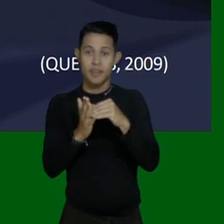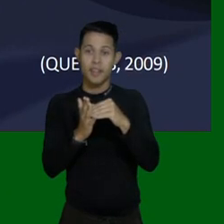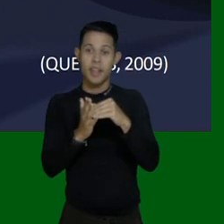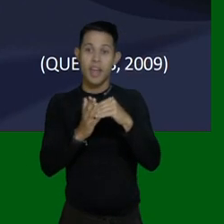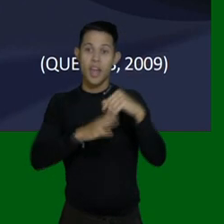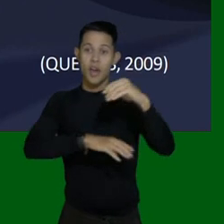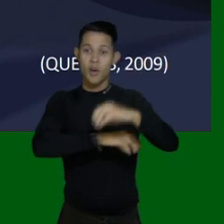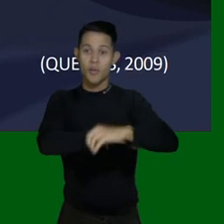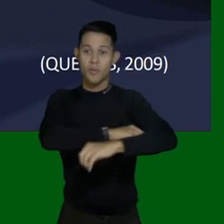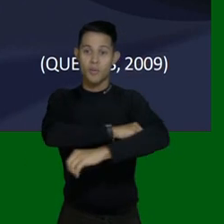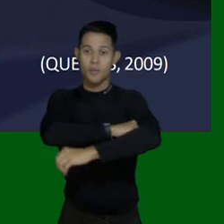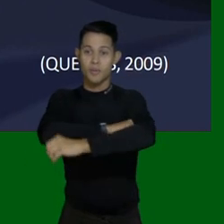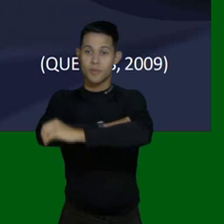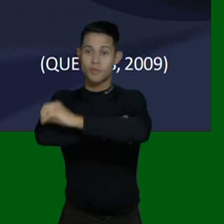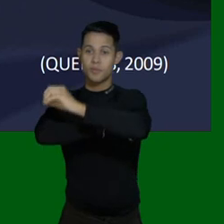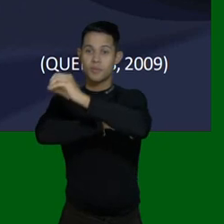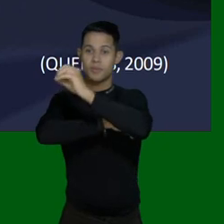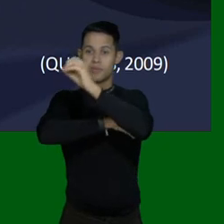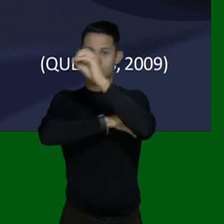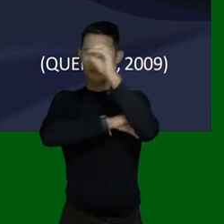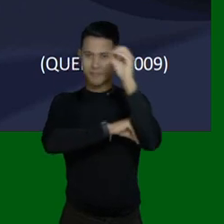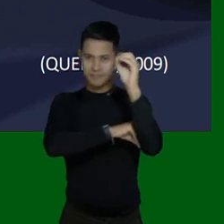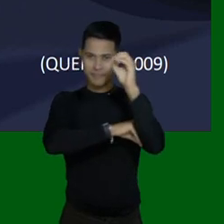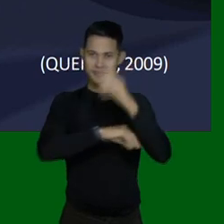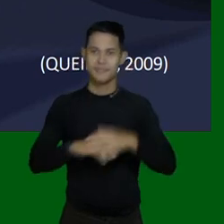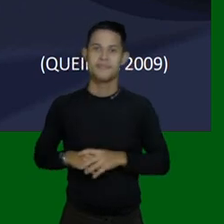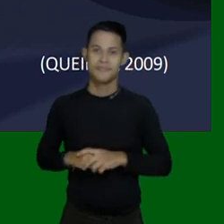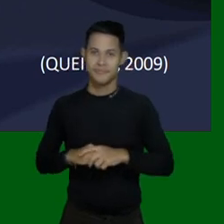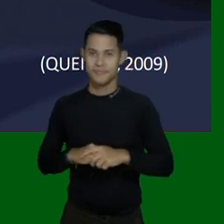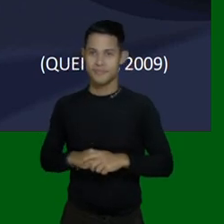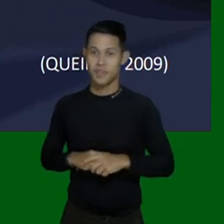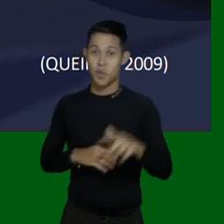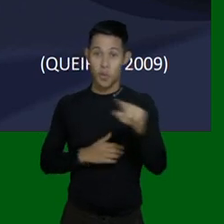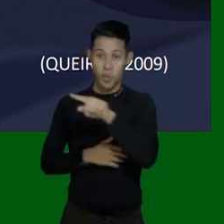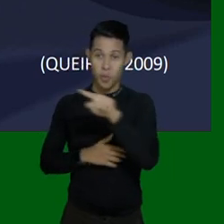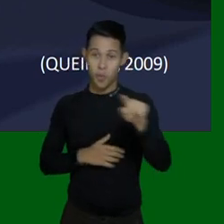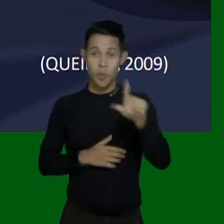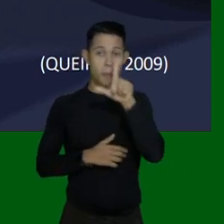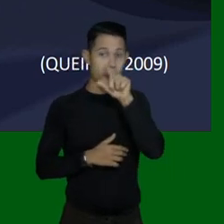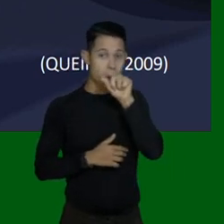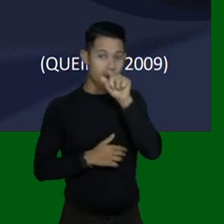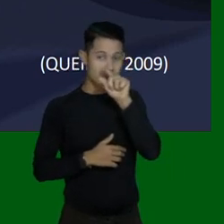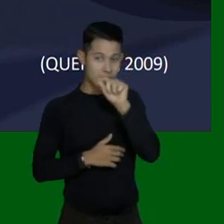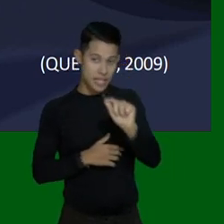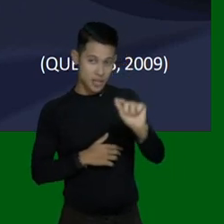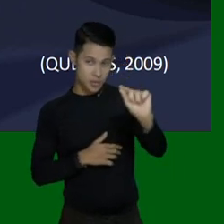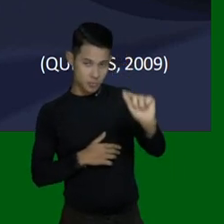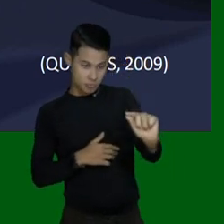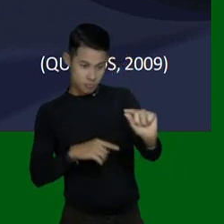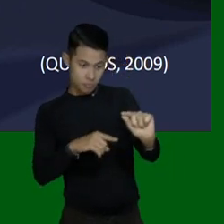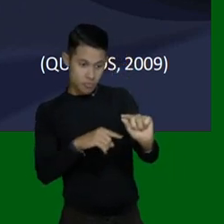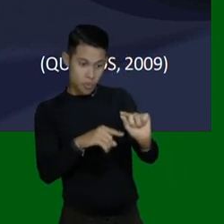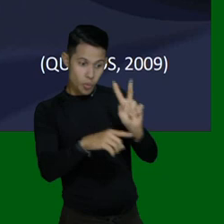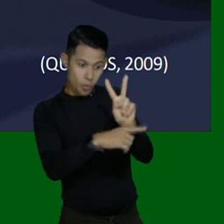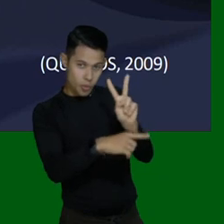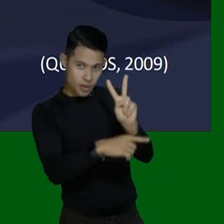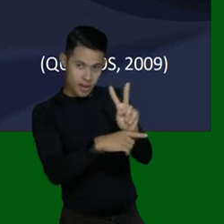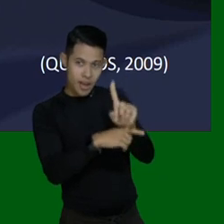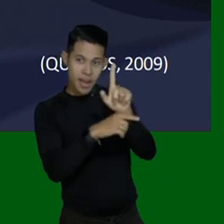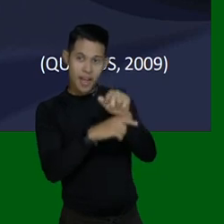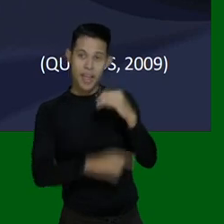chega para bem criar passarinho é necessário ter o corpo capaz de